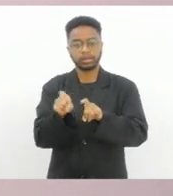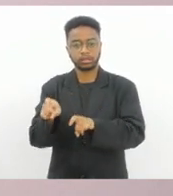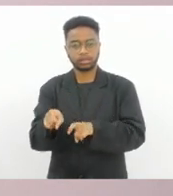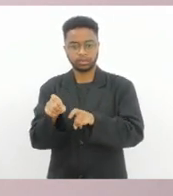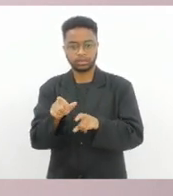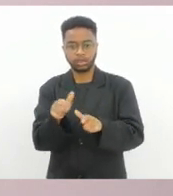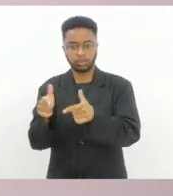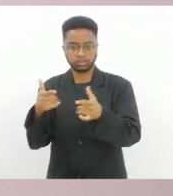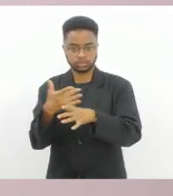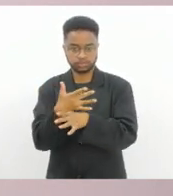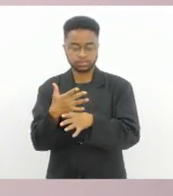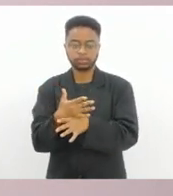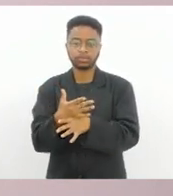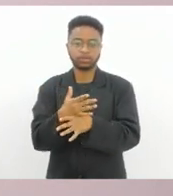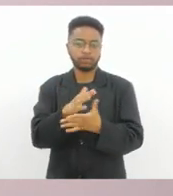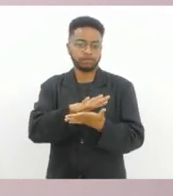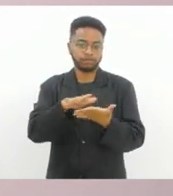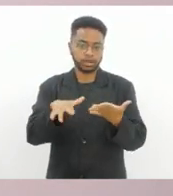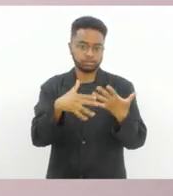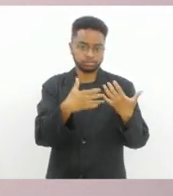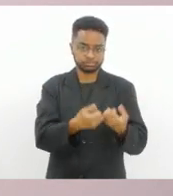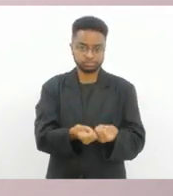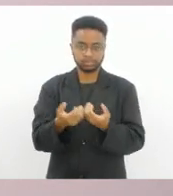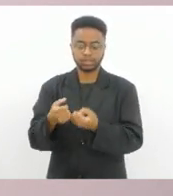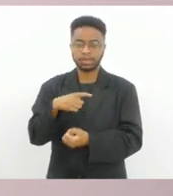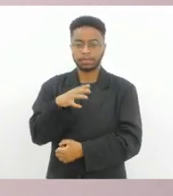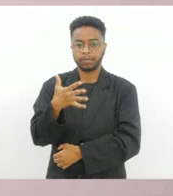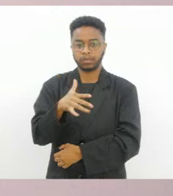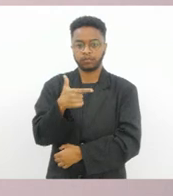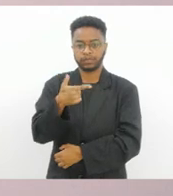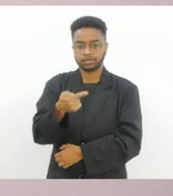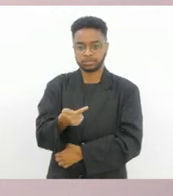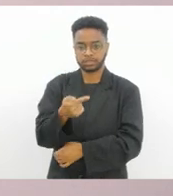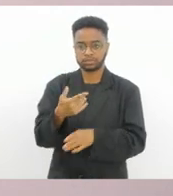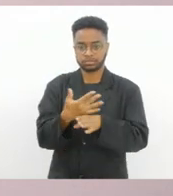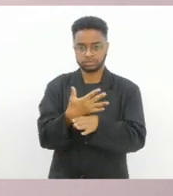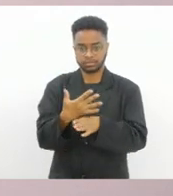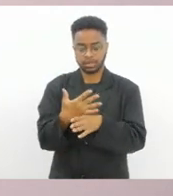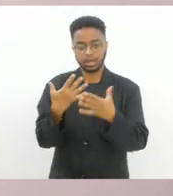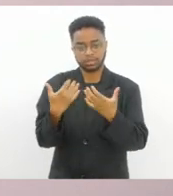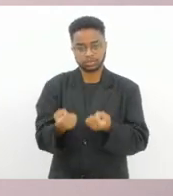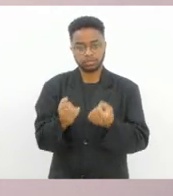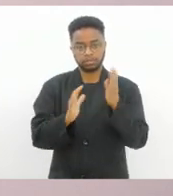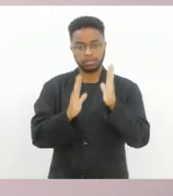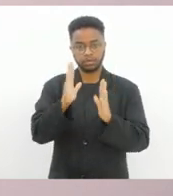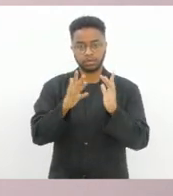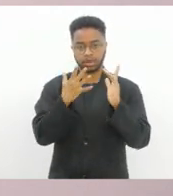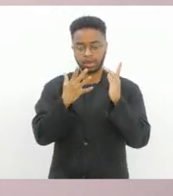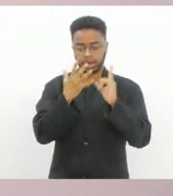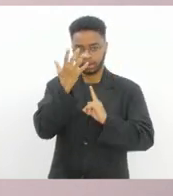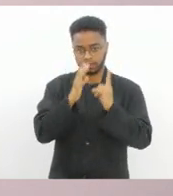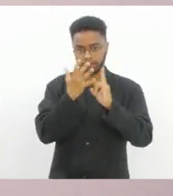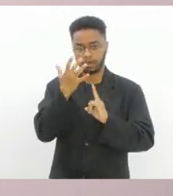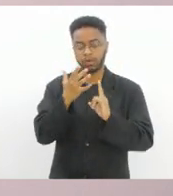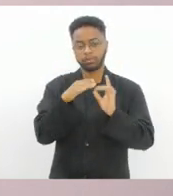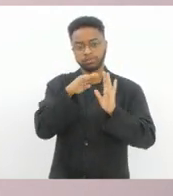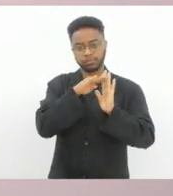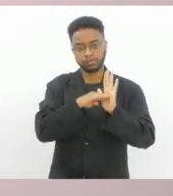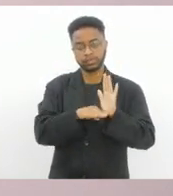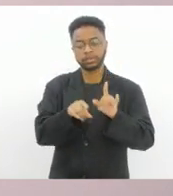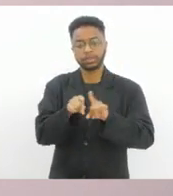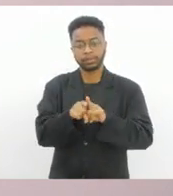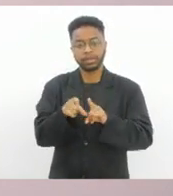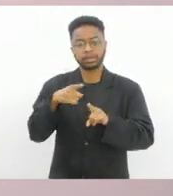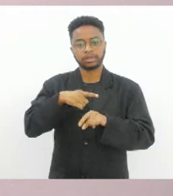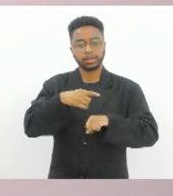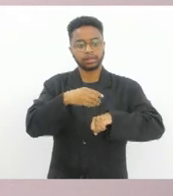Tivemos diversos municípios aderindo, aproximadamente 27 municípios que aderiram durante o Carnaval o protocolo e foram